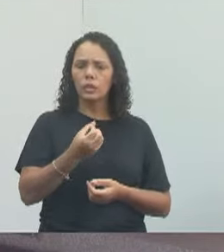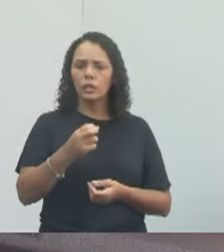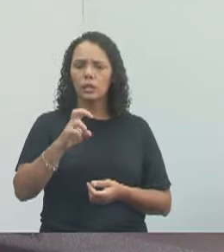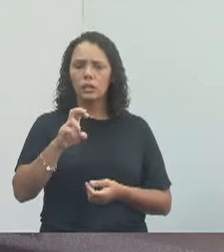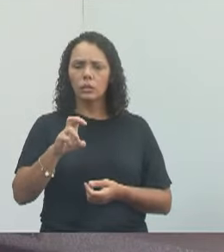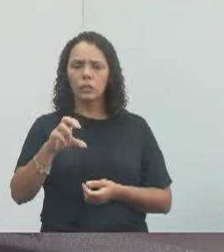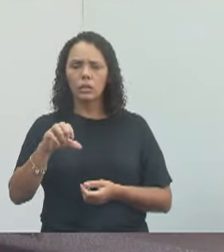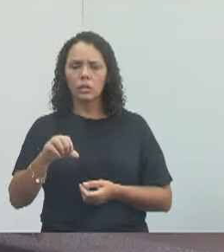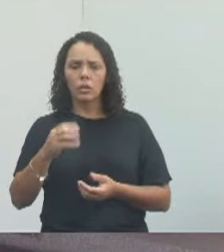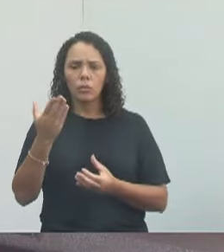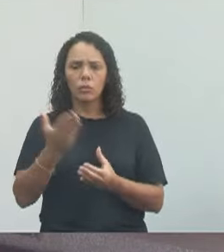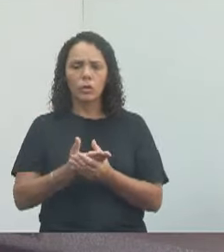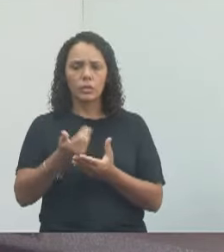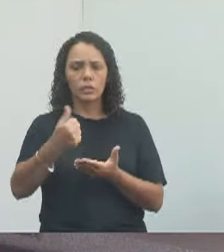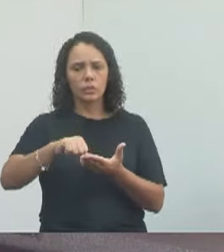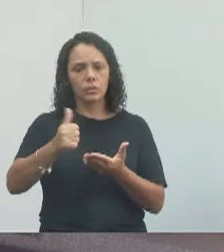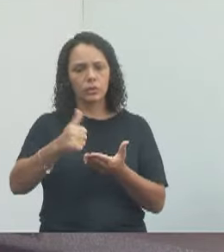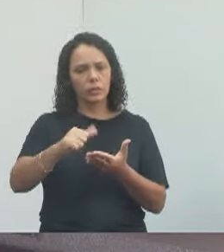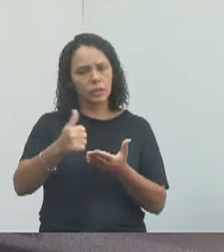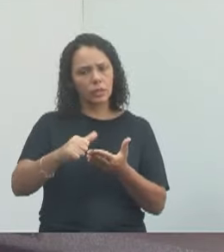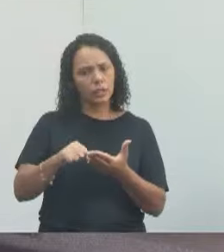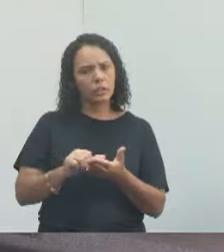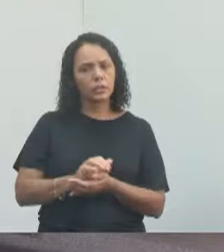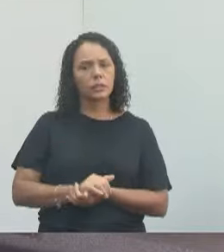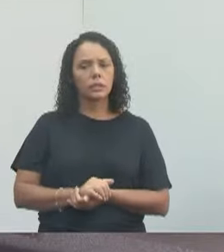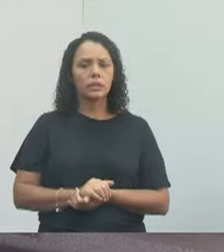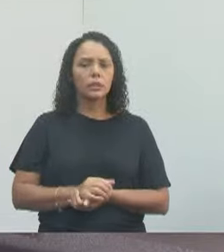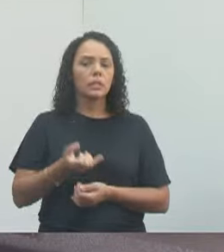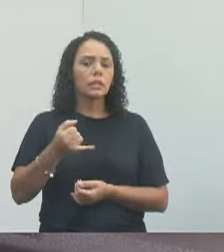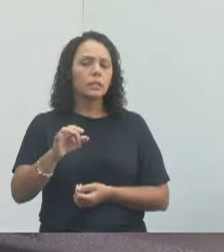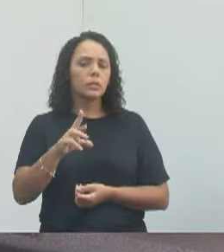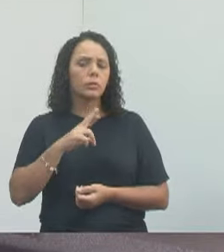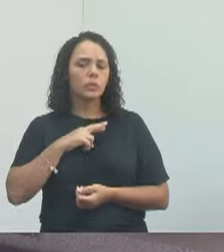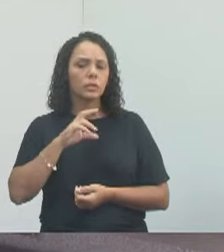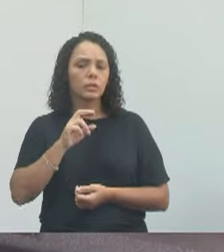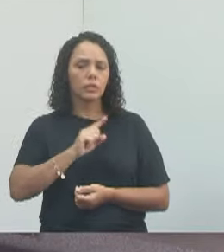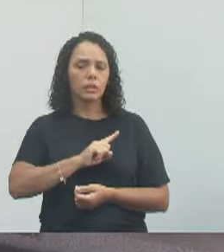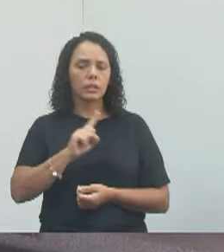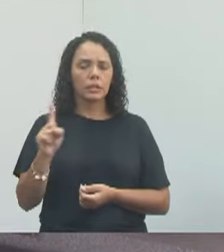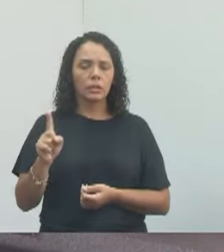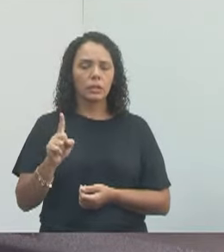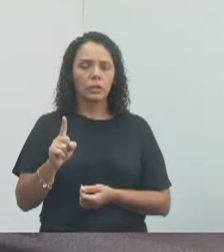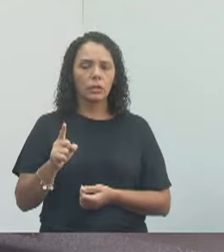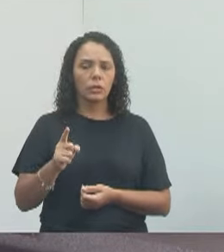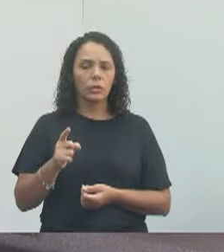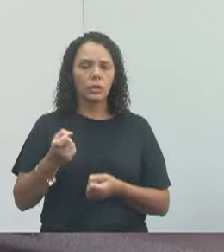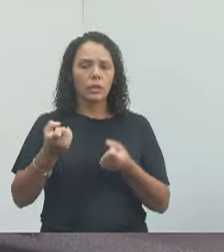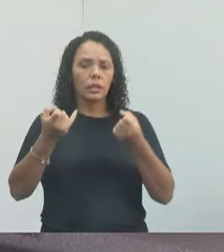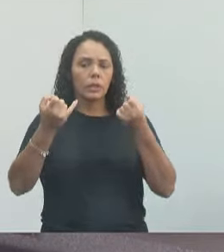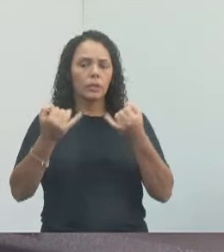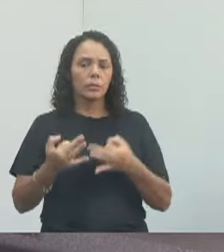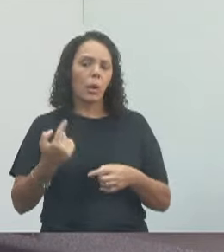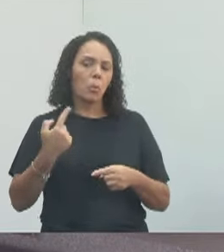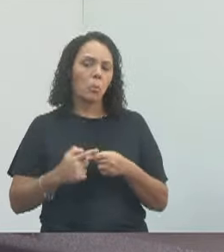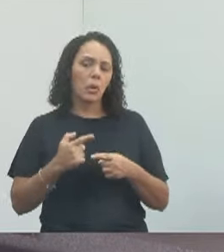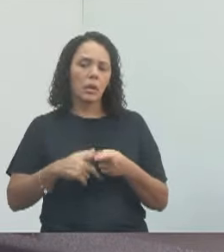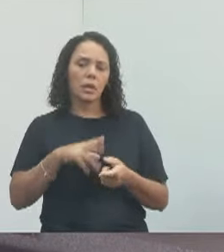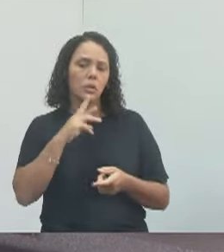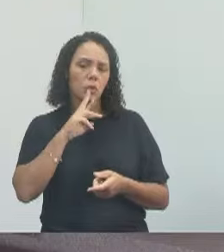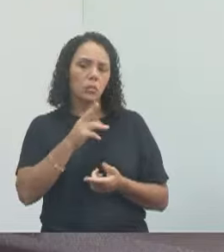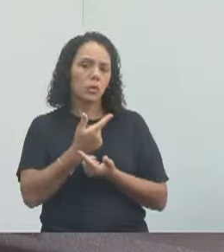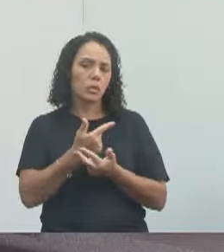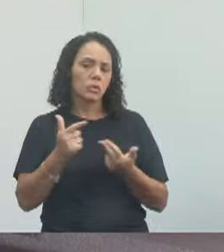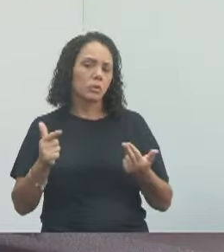processos em análise 1.2 em caso negativo Qual é a justificativa para não responder